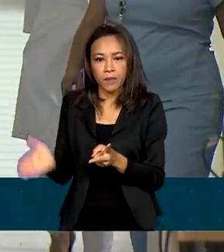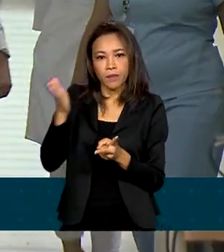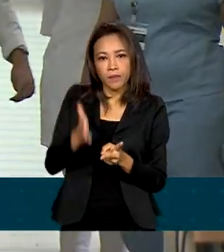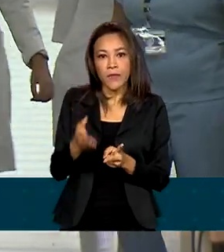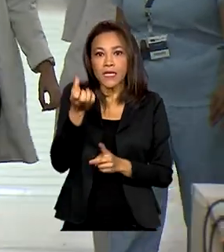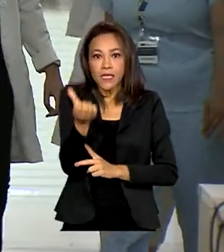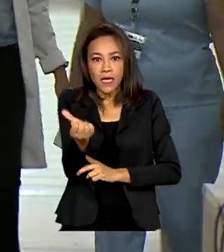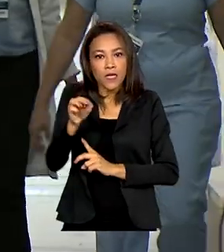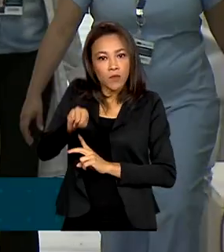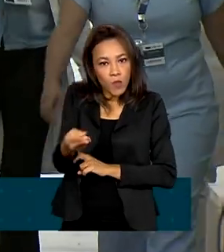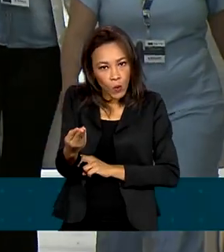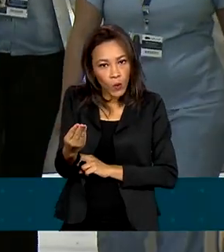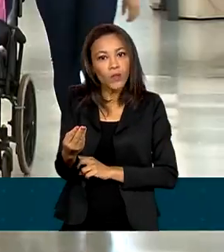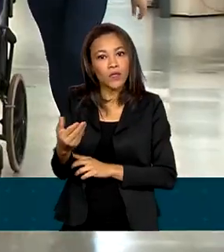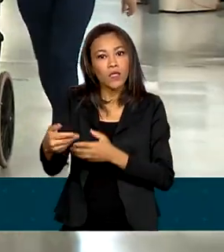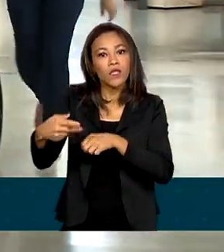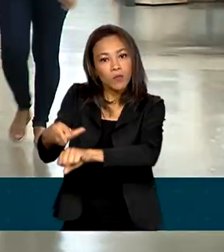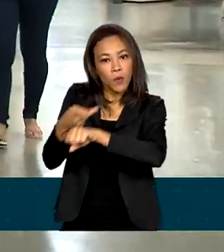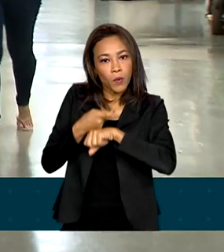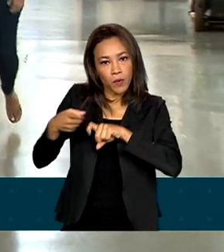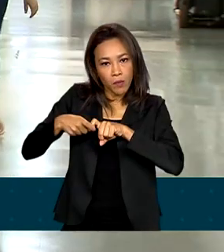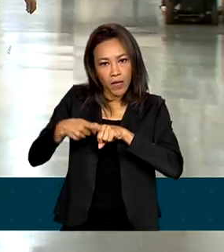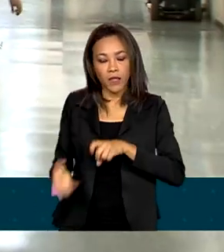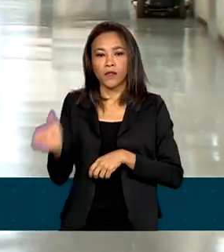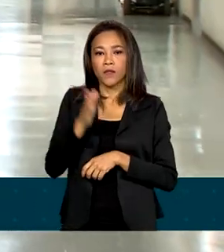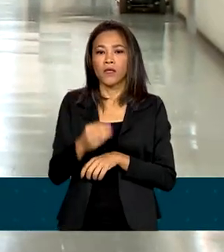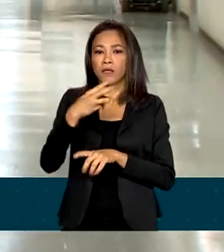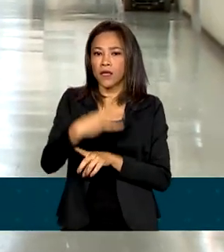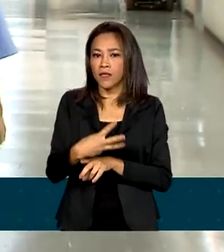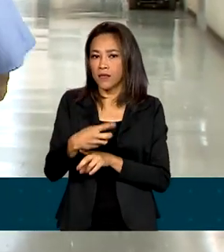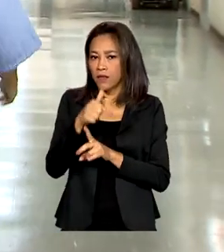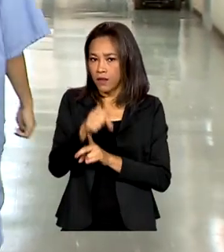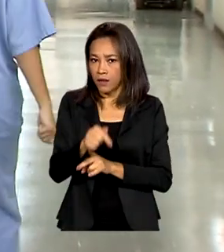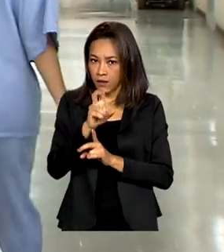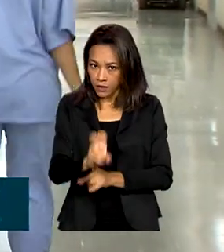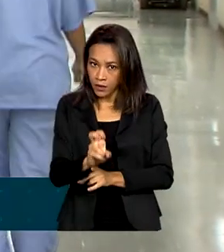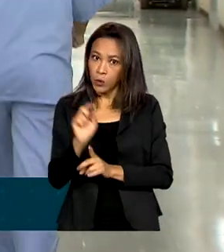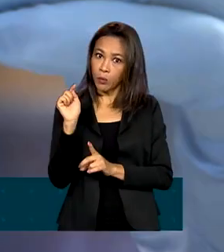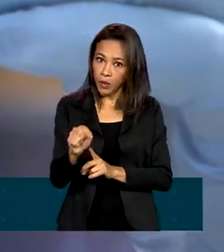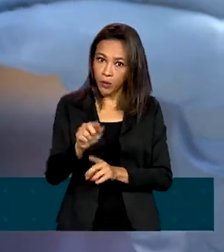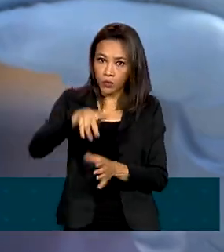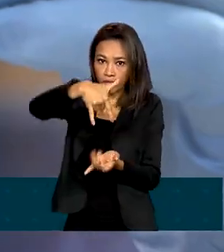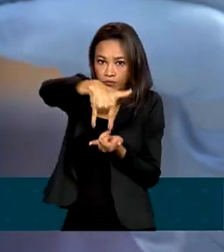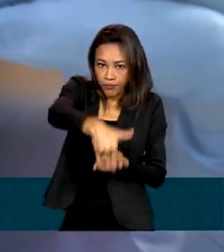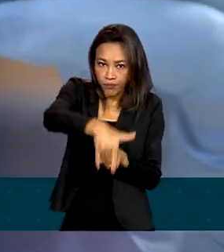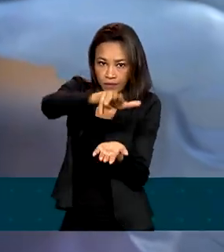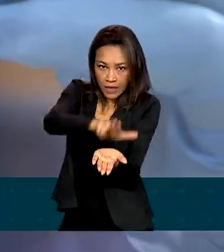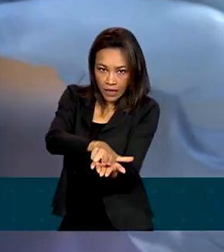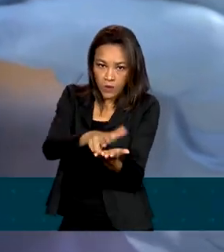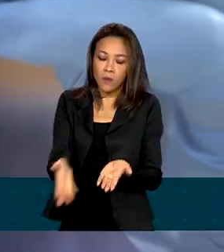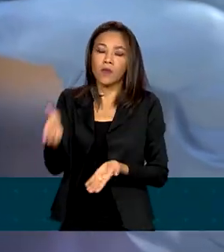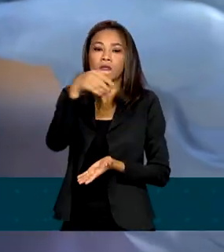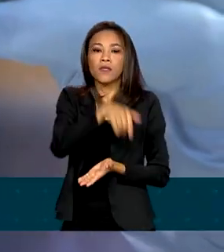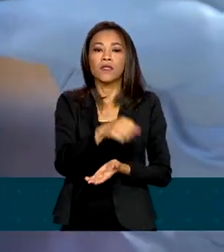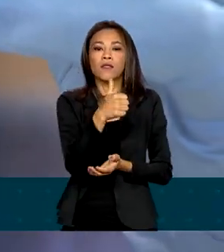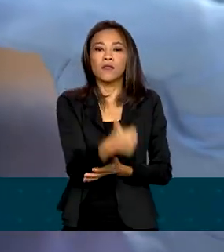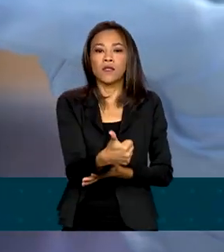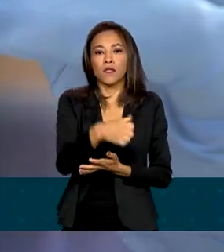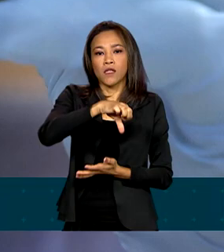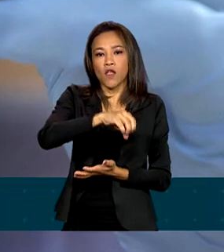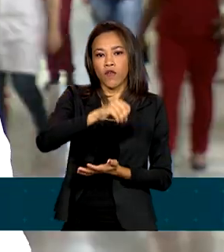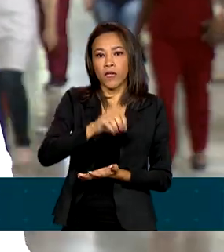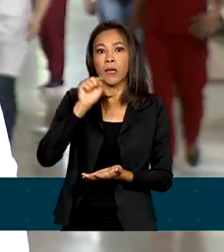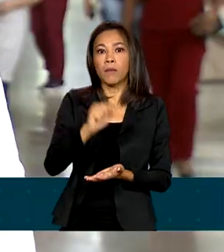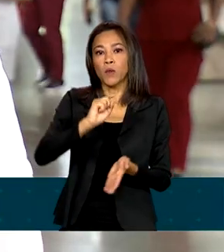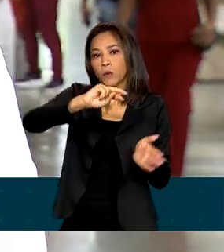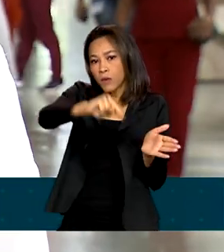6 milhões de consultas, 335 mil internações e 190 mil